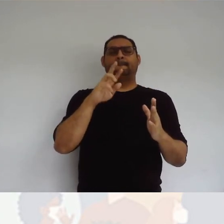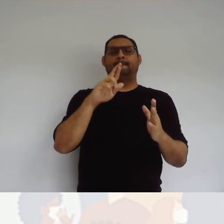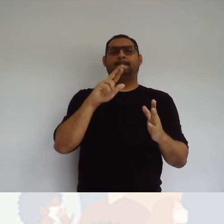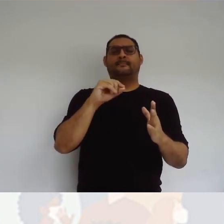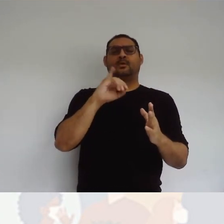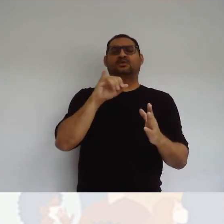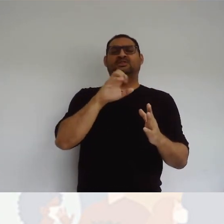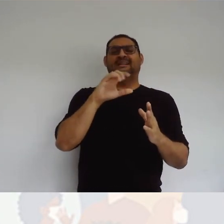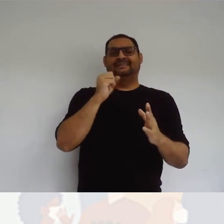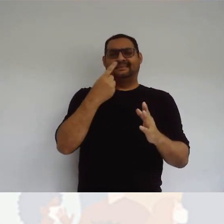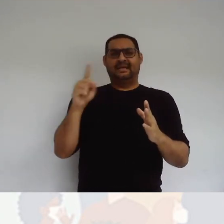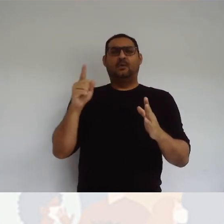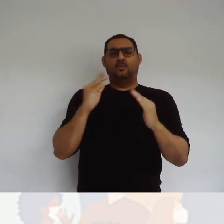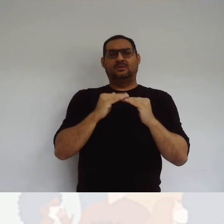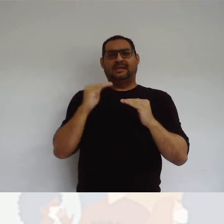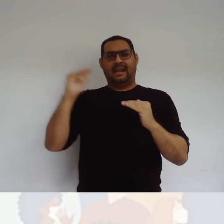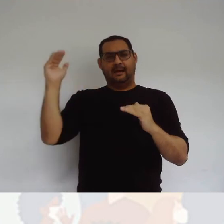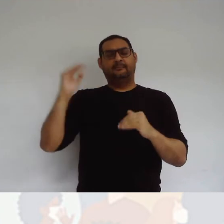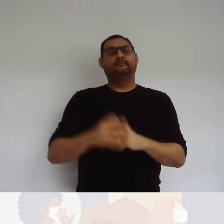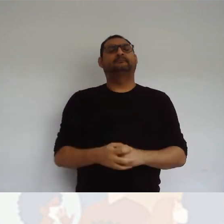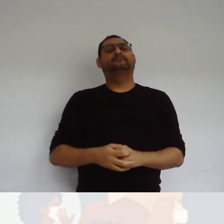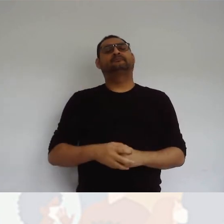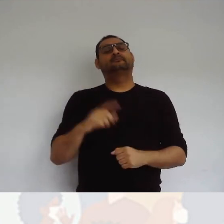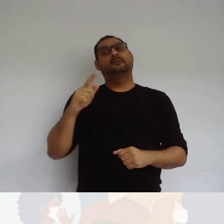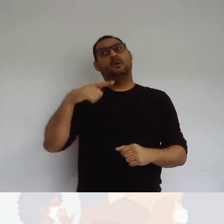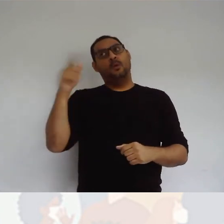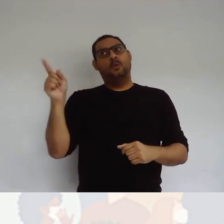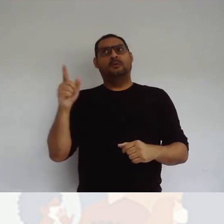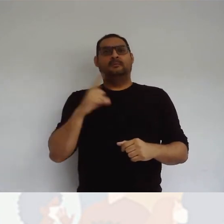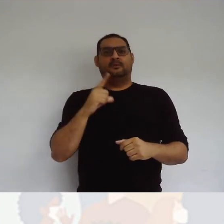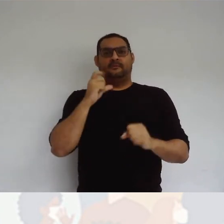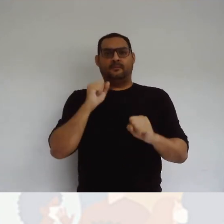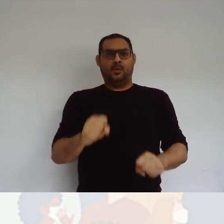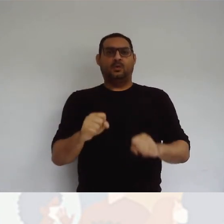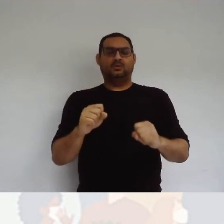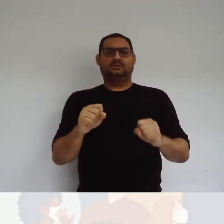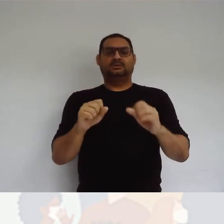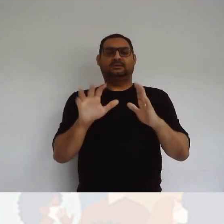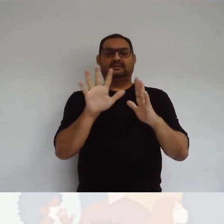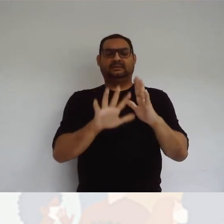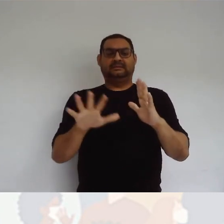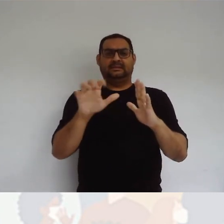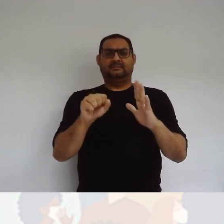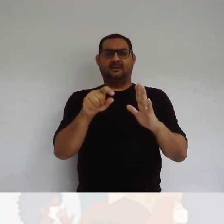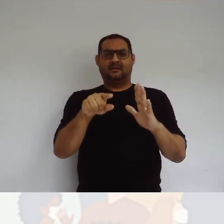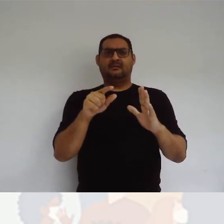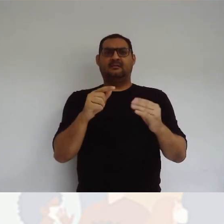A outra pessoa diz que é interessante ver a semiotização da solidão, né?